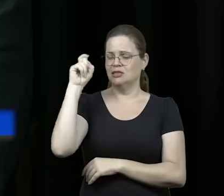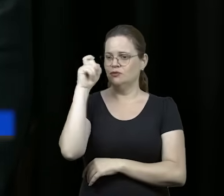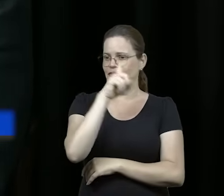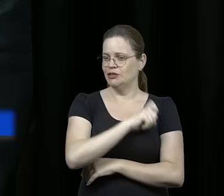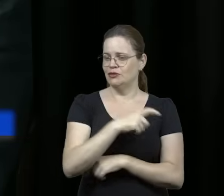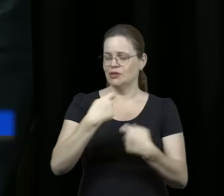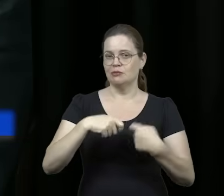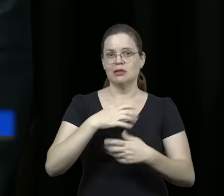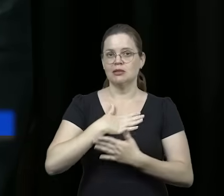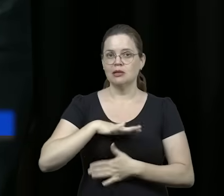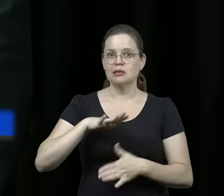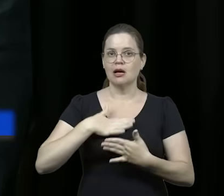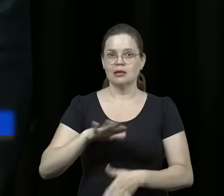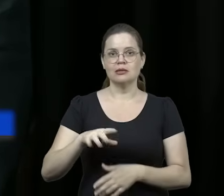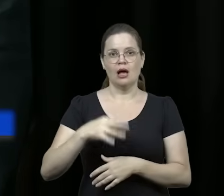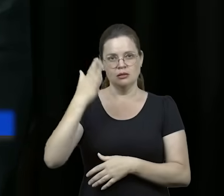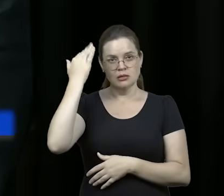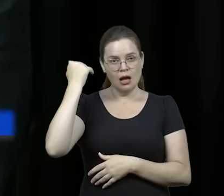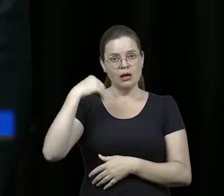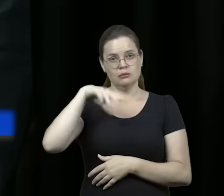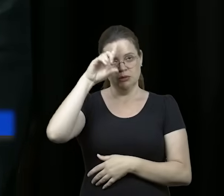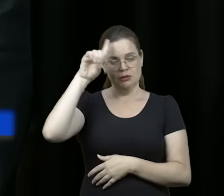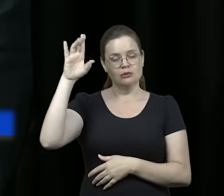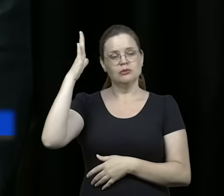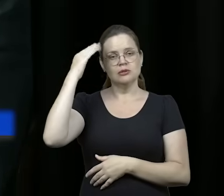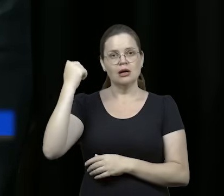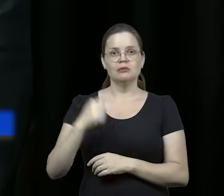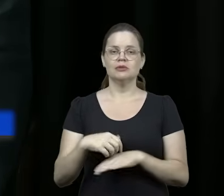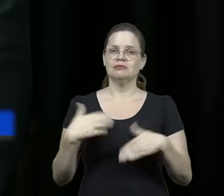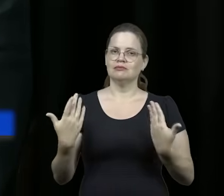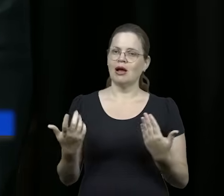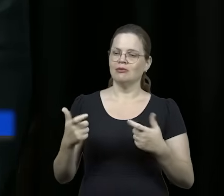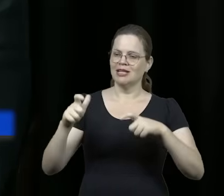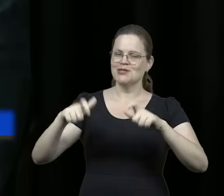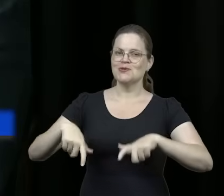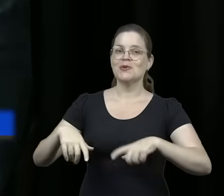precisar descansar. Então, no abrigo,